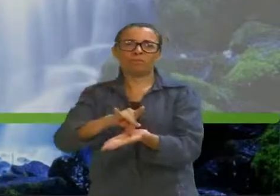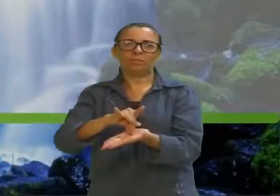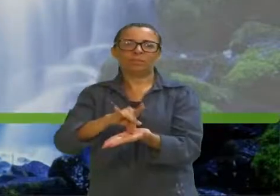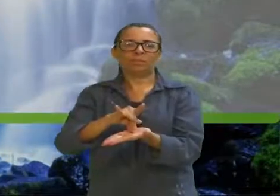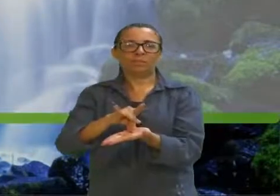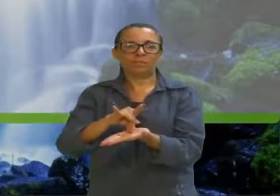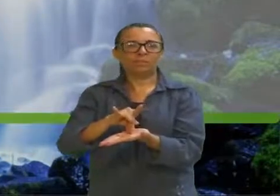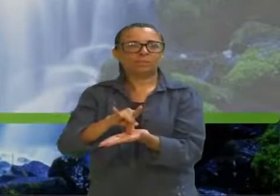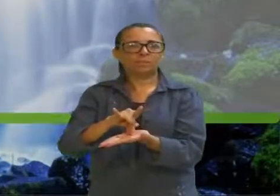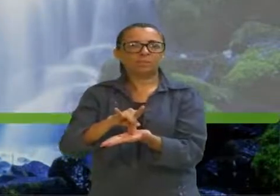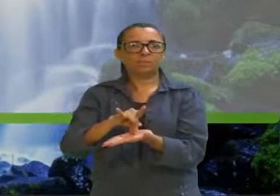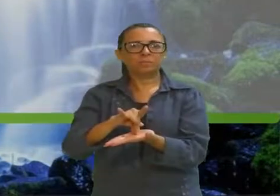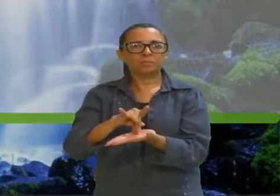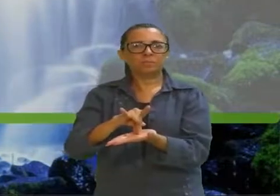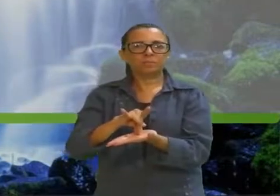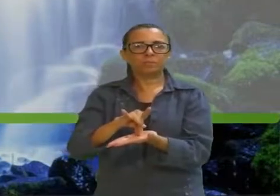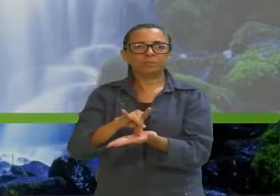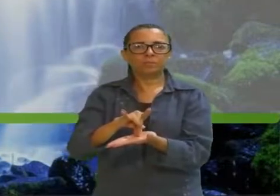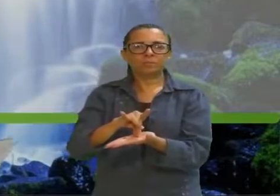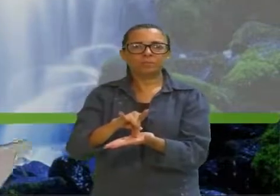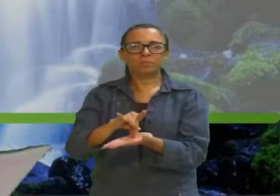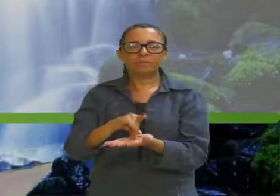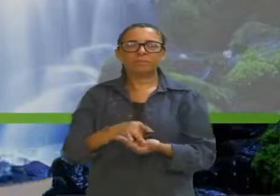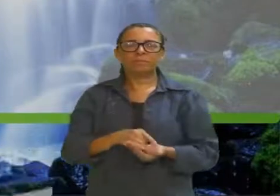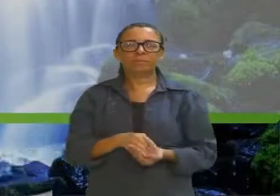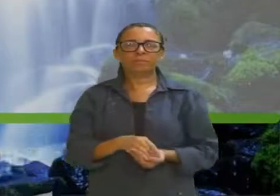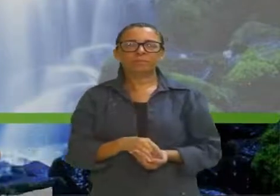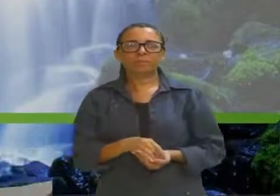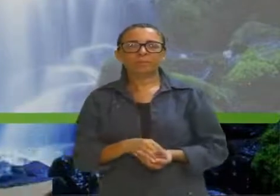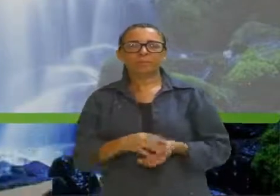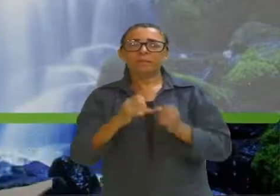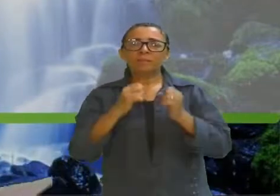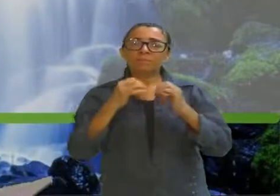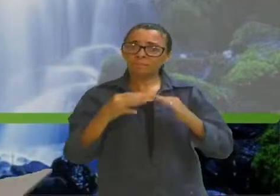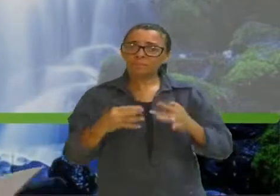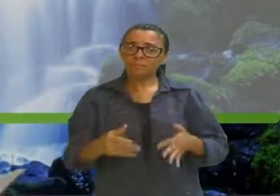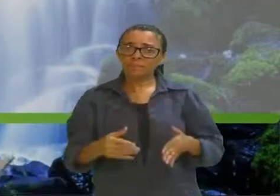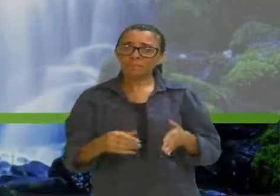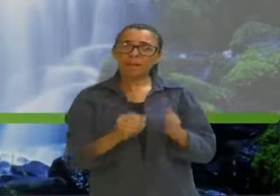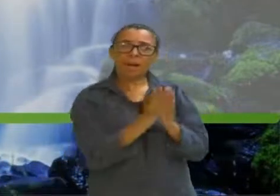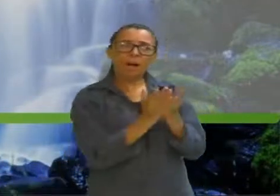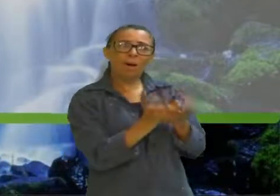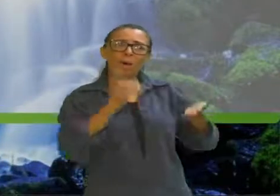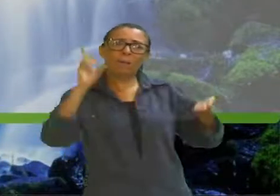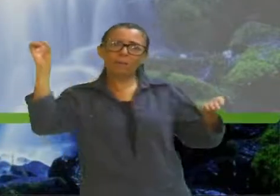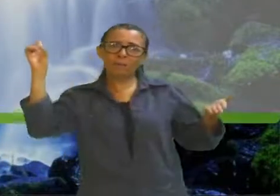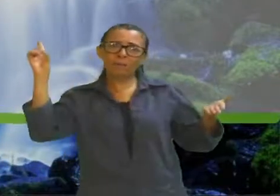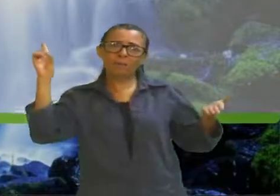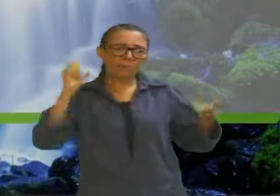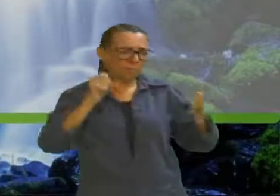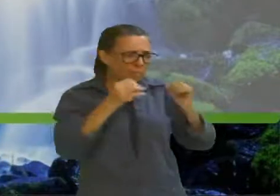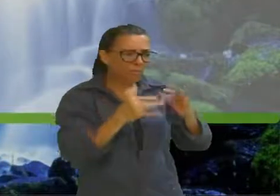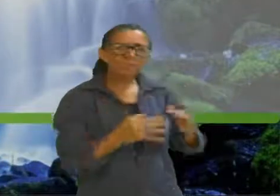número 15, que para nós amarmos o Senhor, nós precisamos cumprir a sua